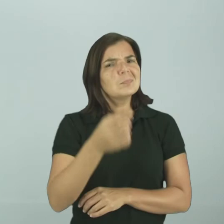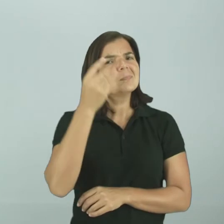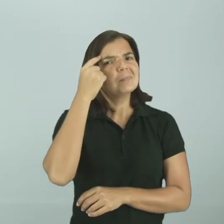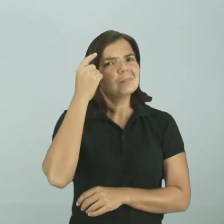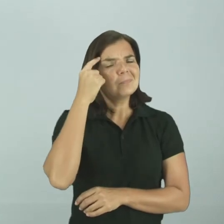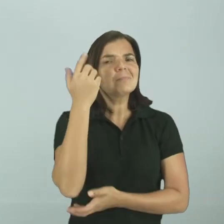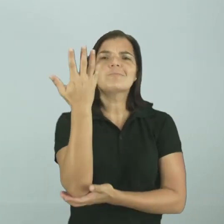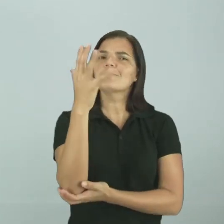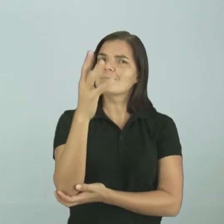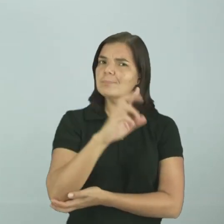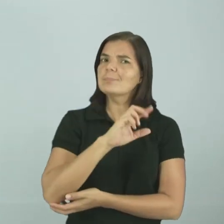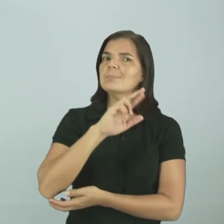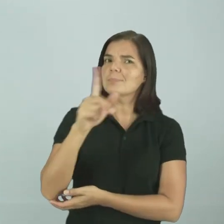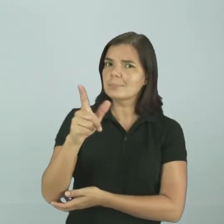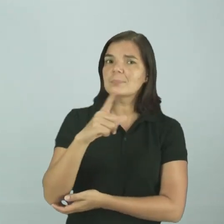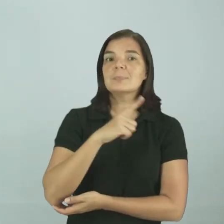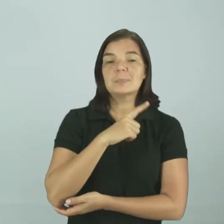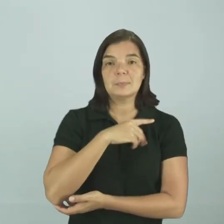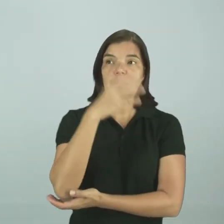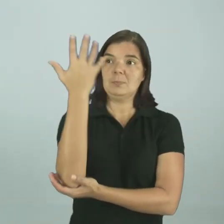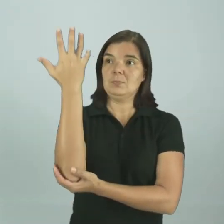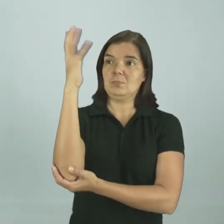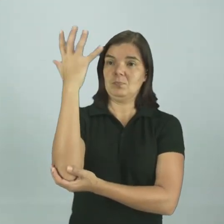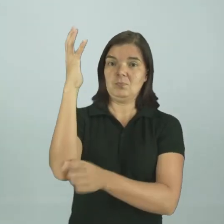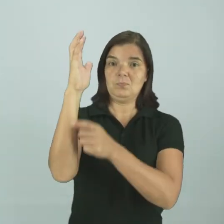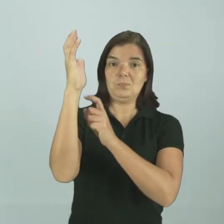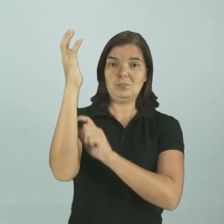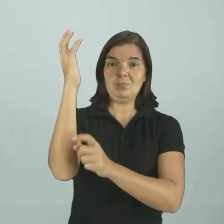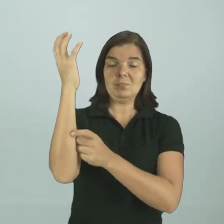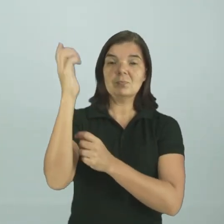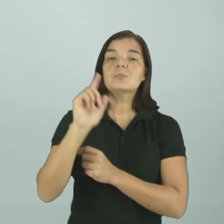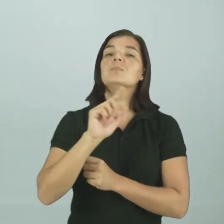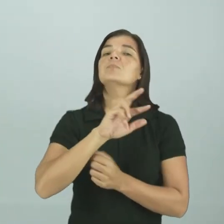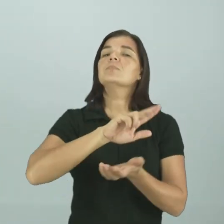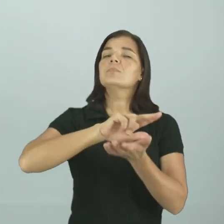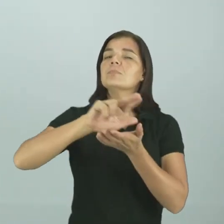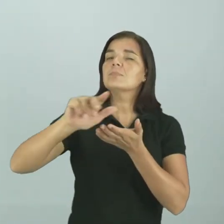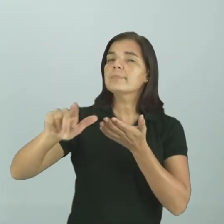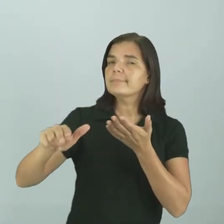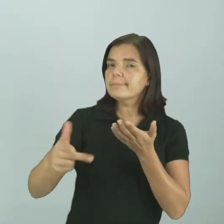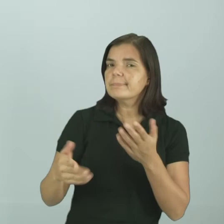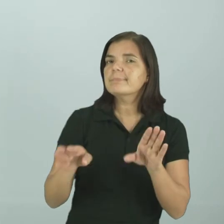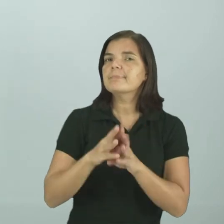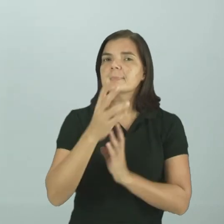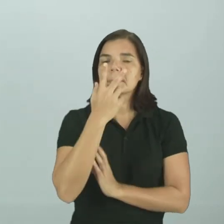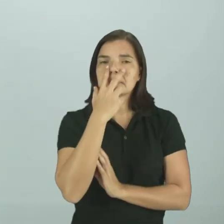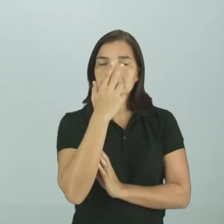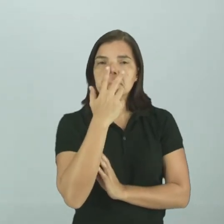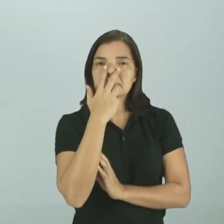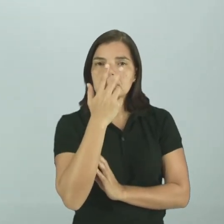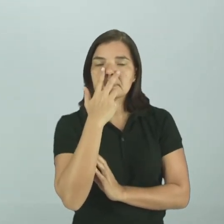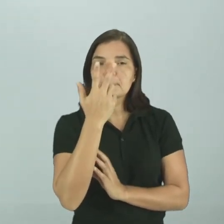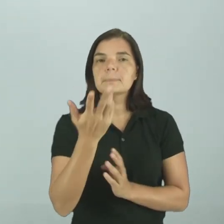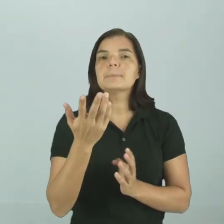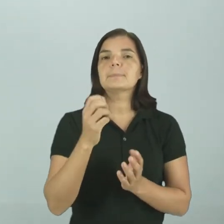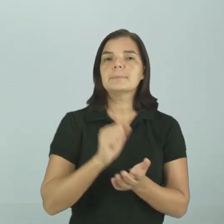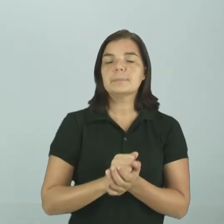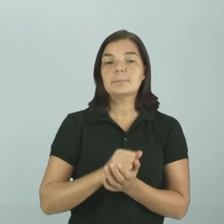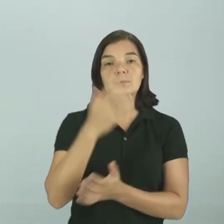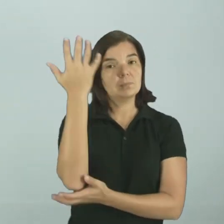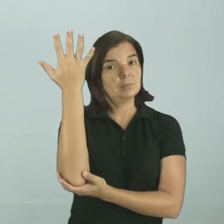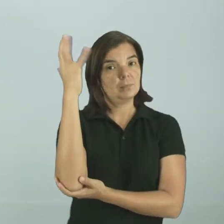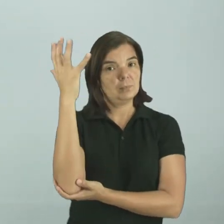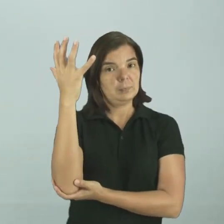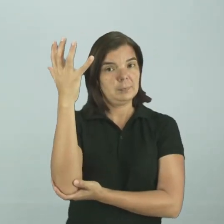tanto de plantas diferentes? Nós temos a seringueira. Quantas plantas também pode ter uma seiva parecida com a da